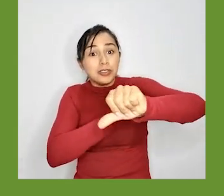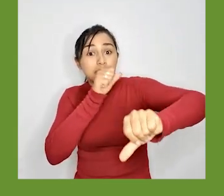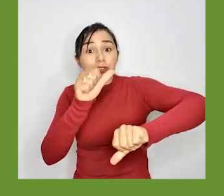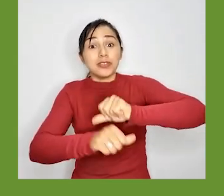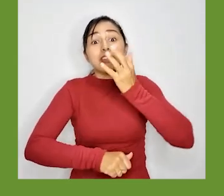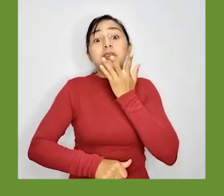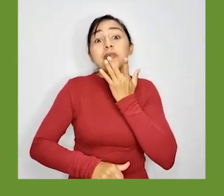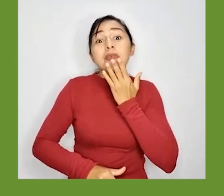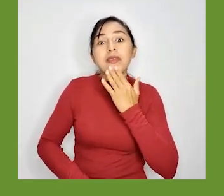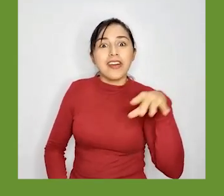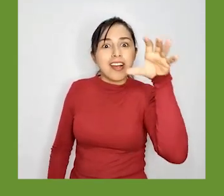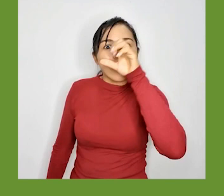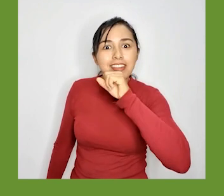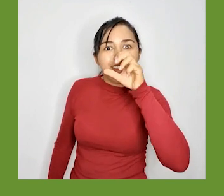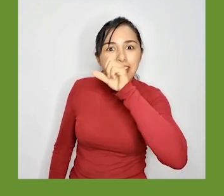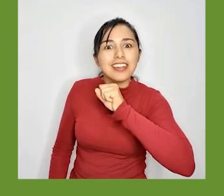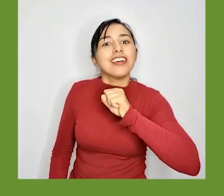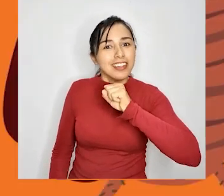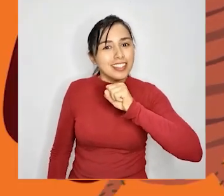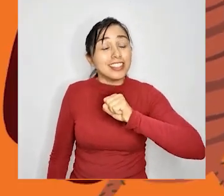laranja.